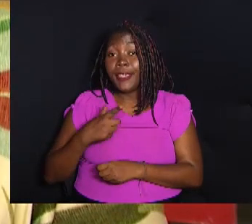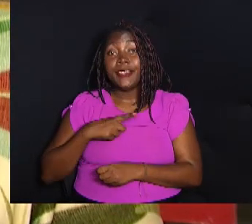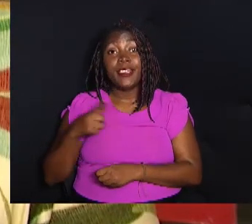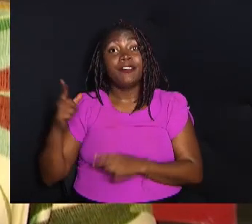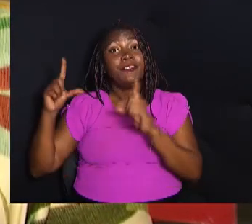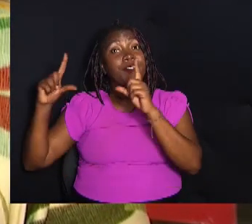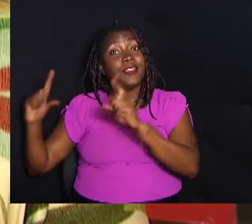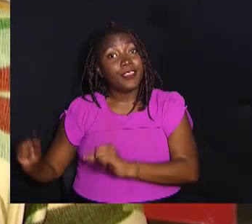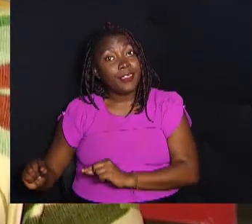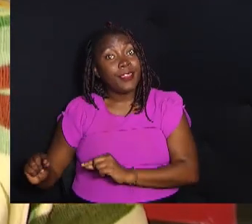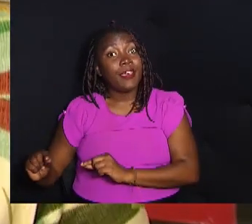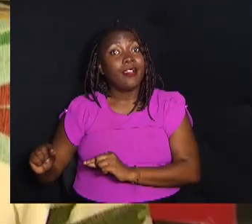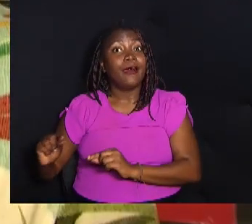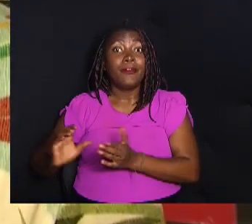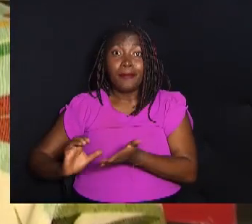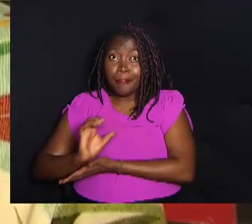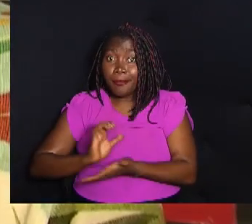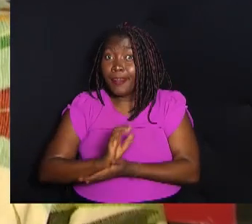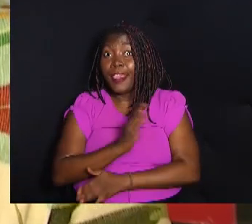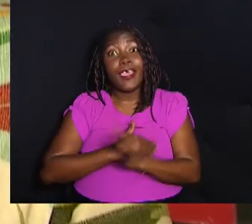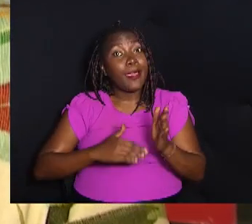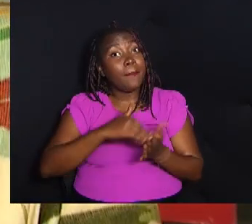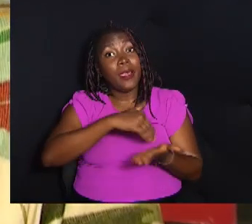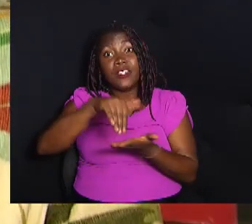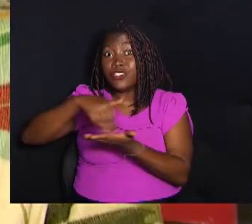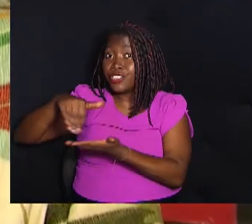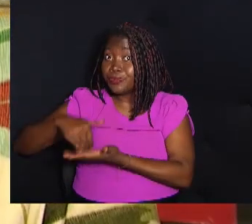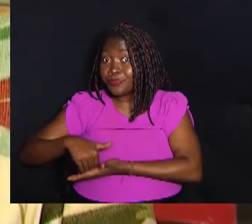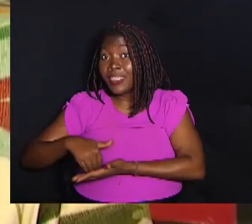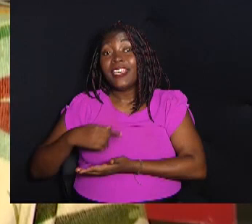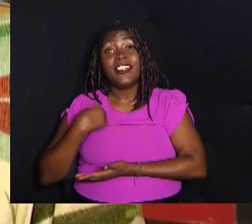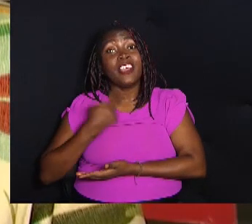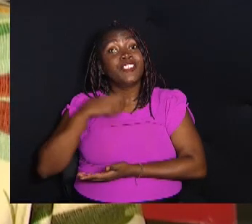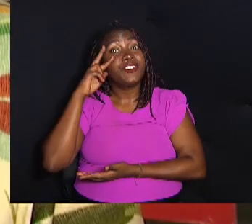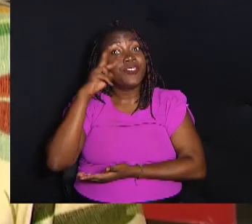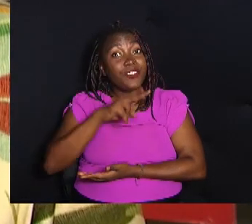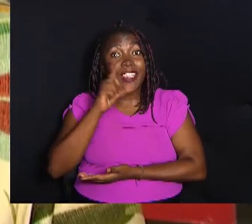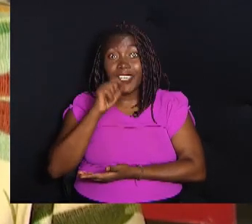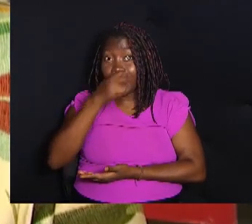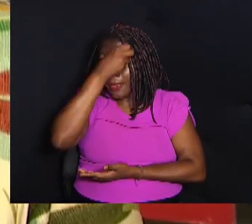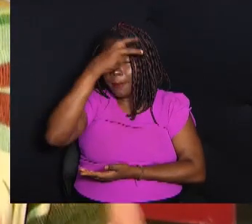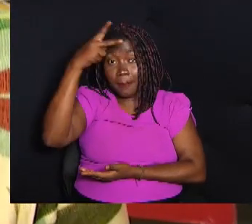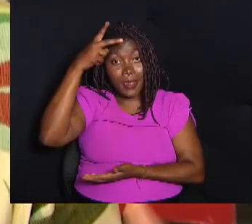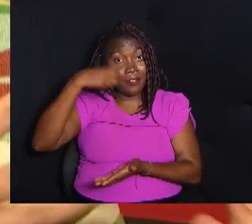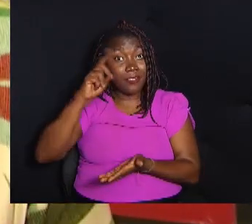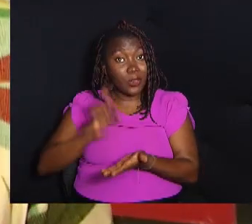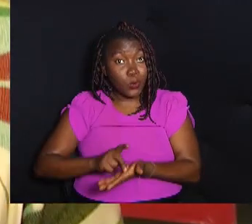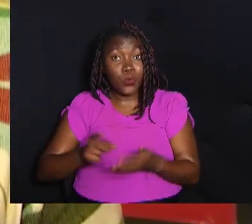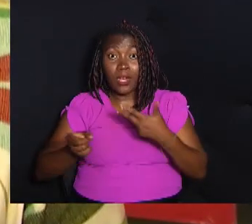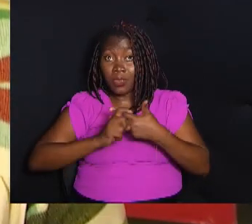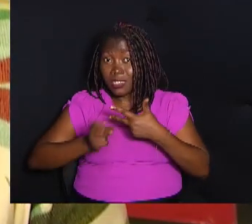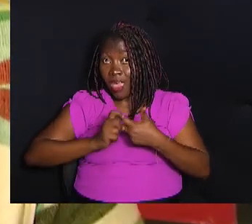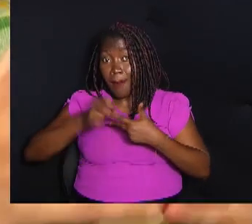eh nas verbas de todas as secretarias e a gente vê que a prefeitura Na verdade o Executivo a